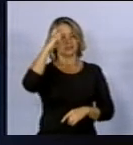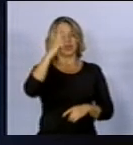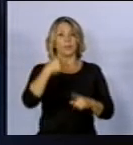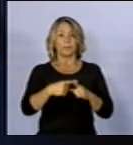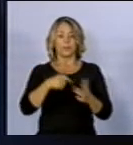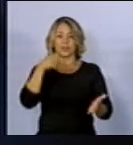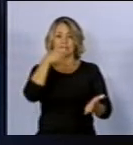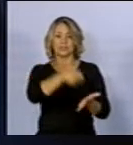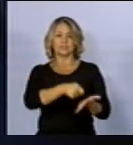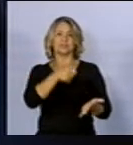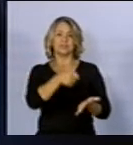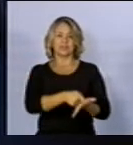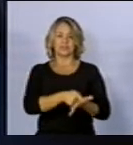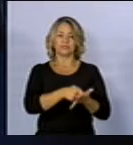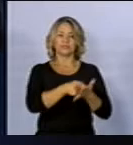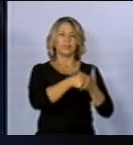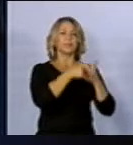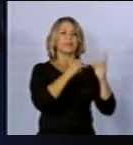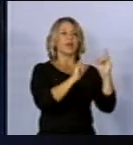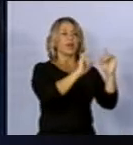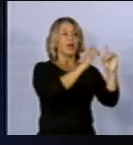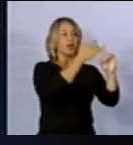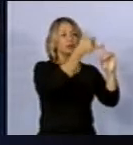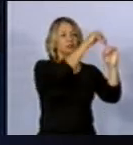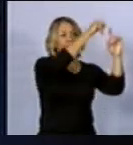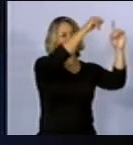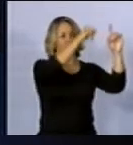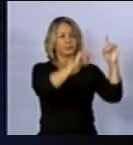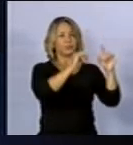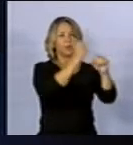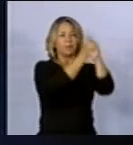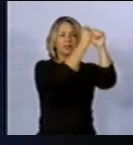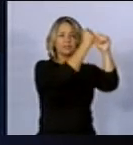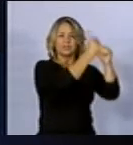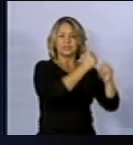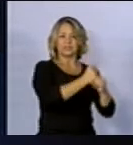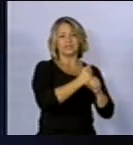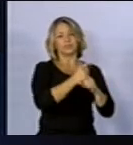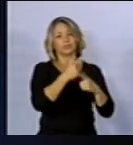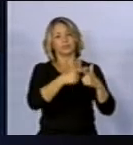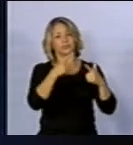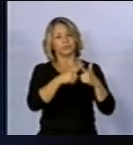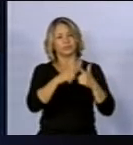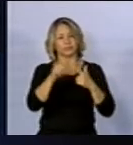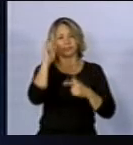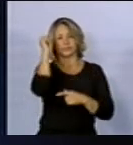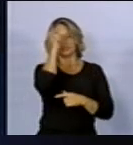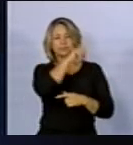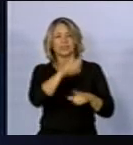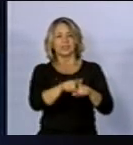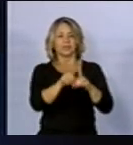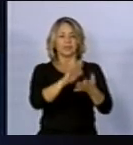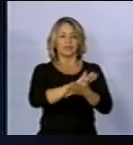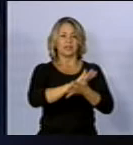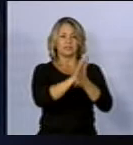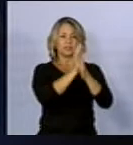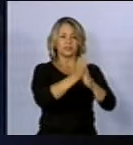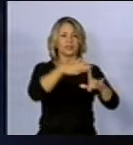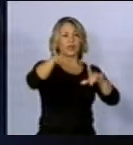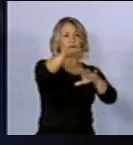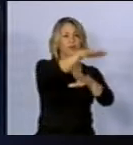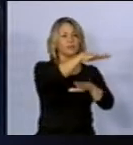exigir para a instalação dessas obras potencialmente causadoras de significativa degradação do meio ambiente e este